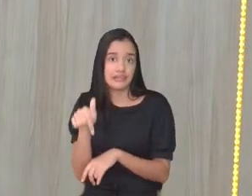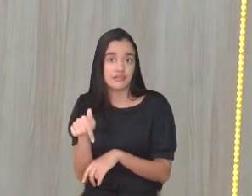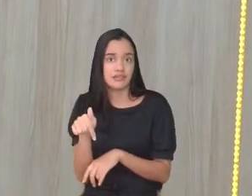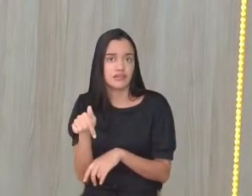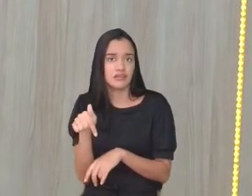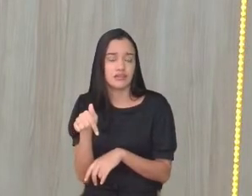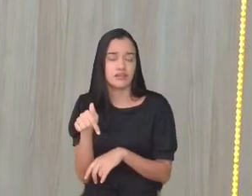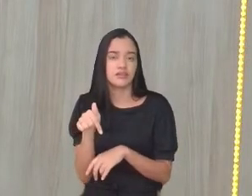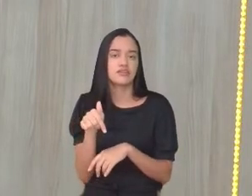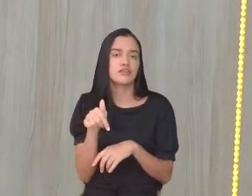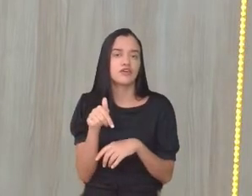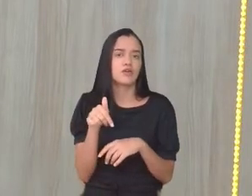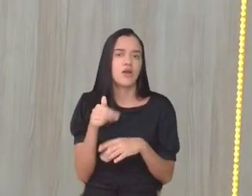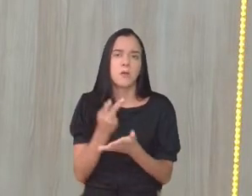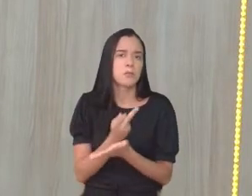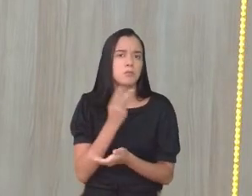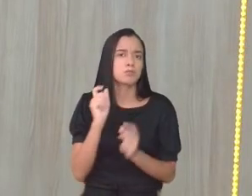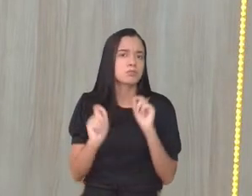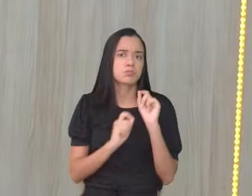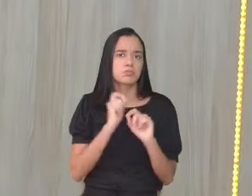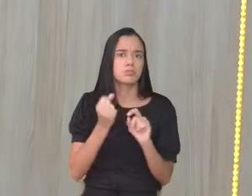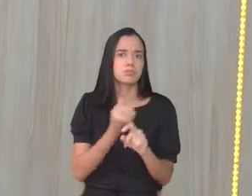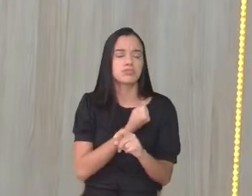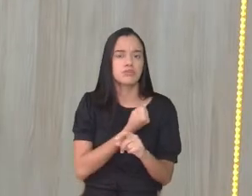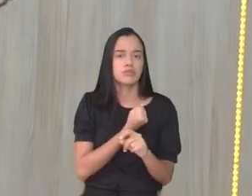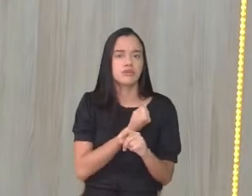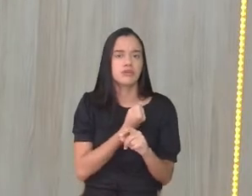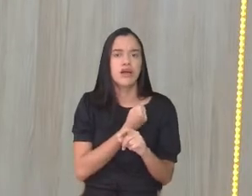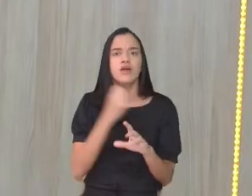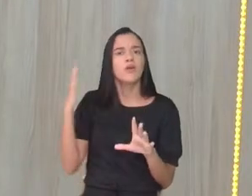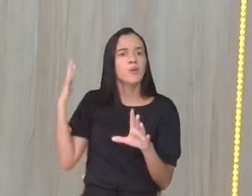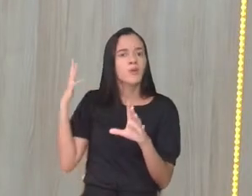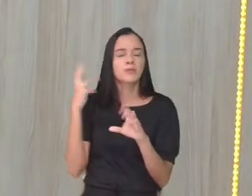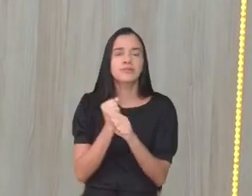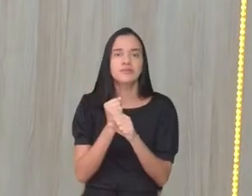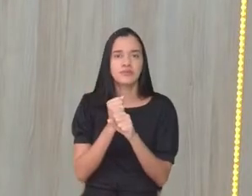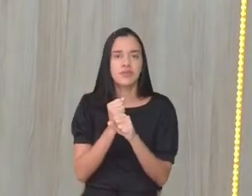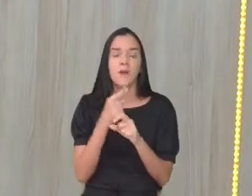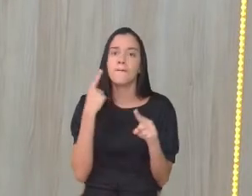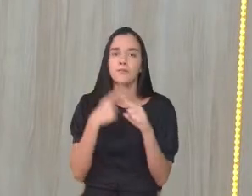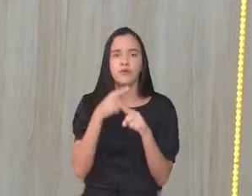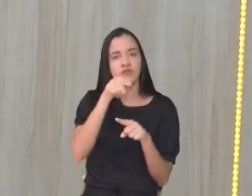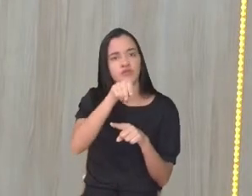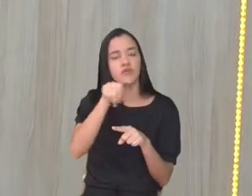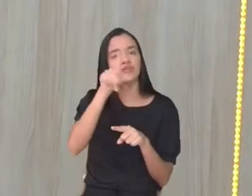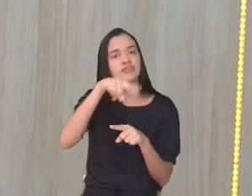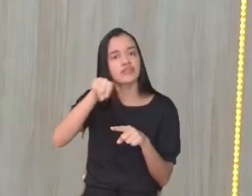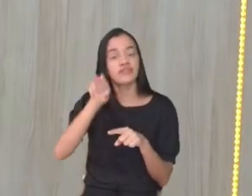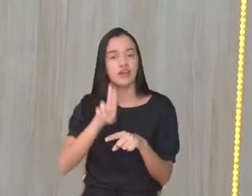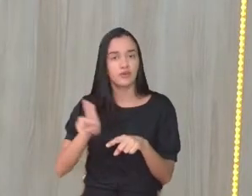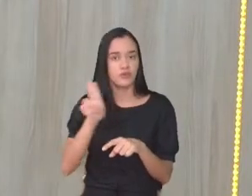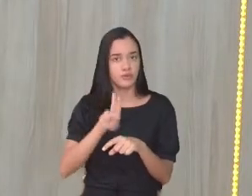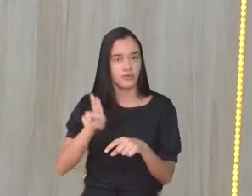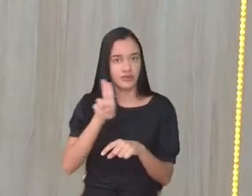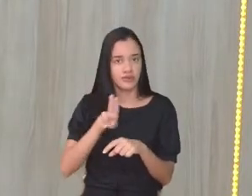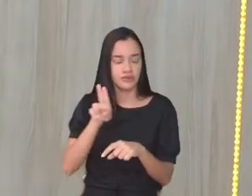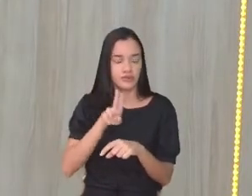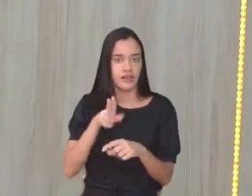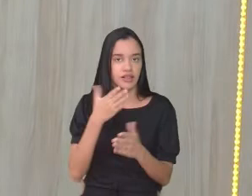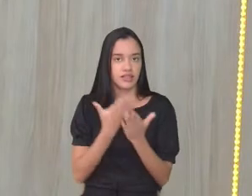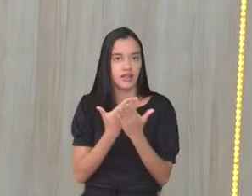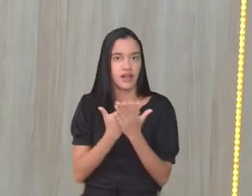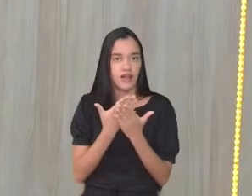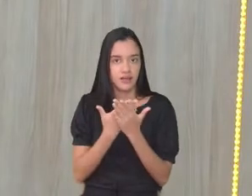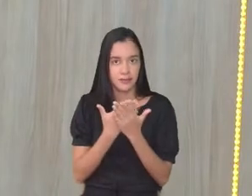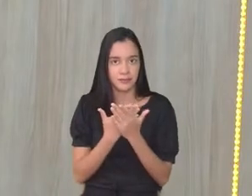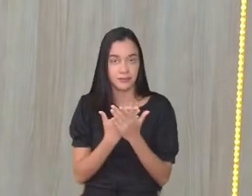certo? O que é que está acontecendo com esses números? Dá uma revisada lá, porque você vai utilizar aqui nessa aula de